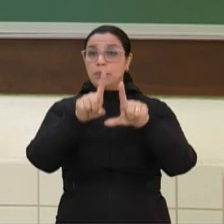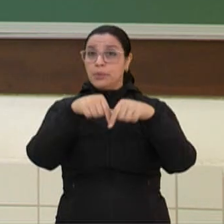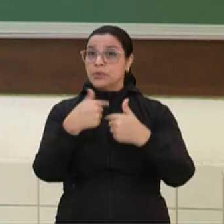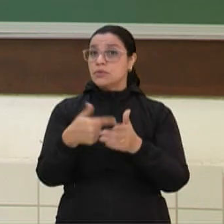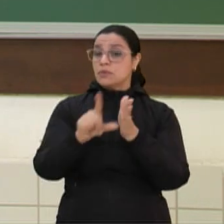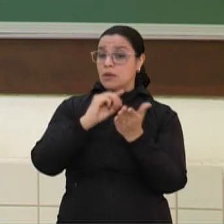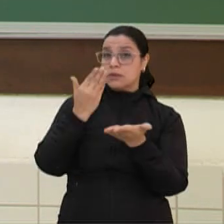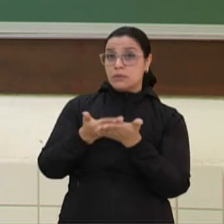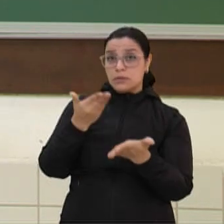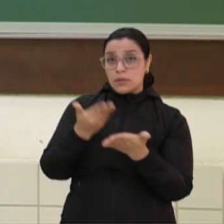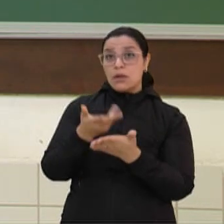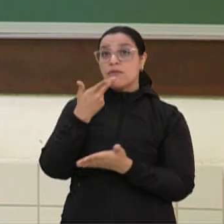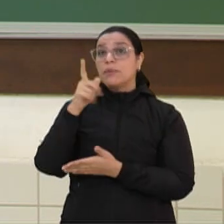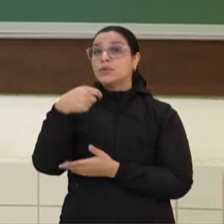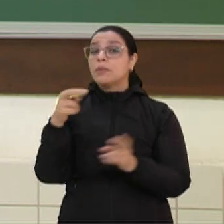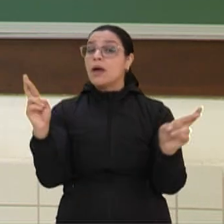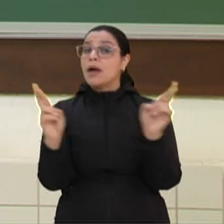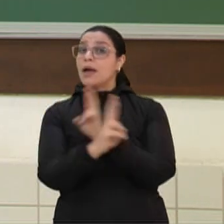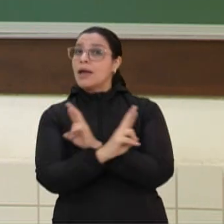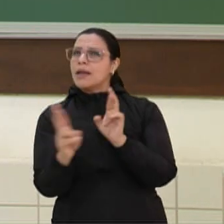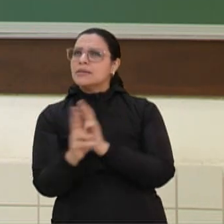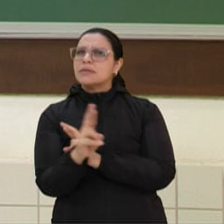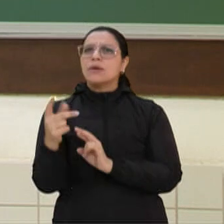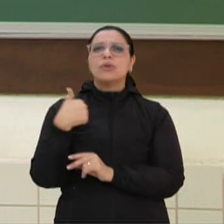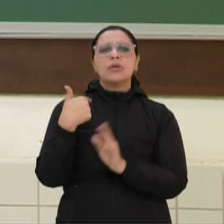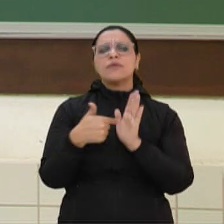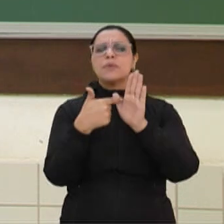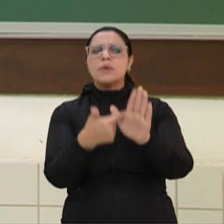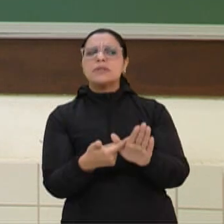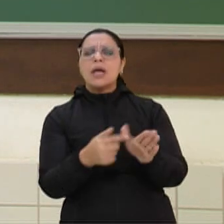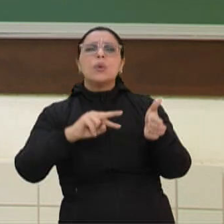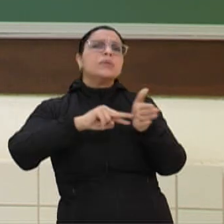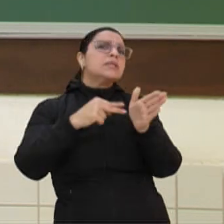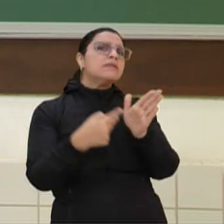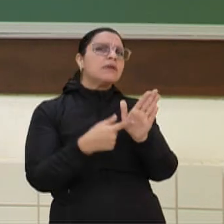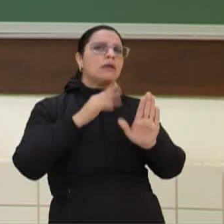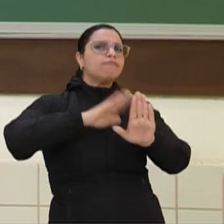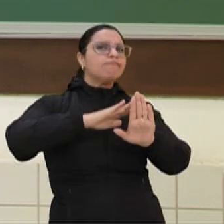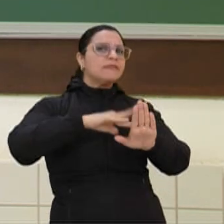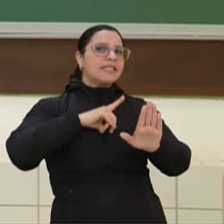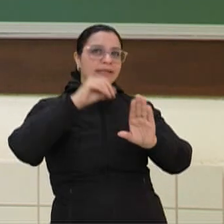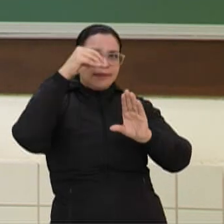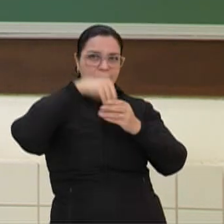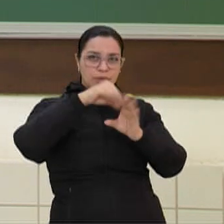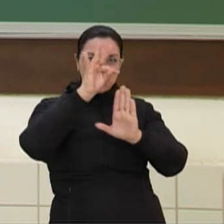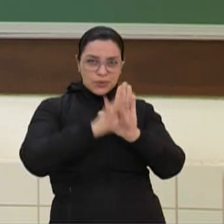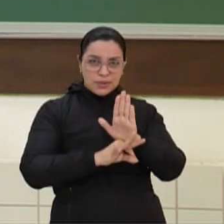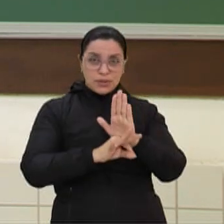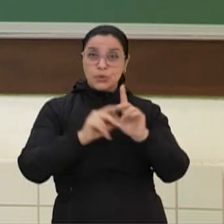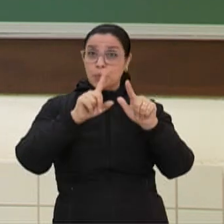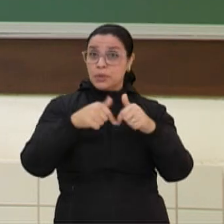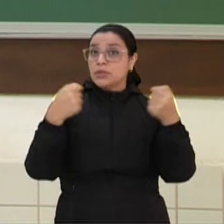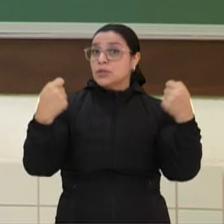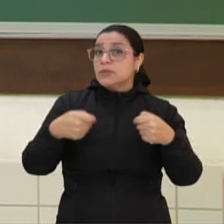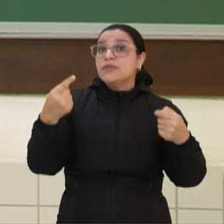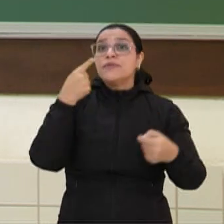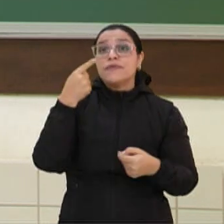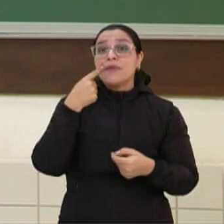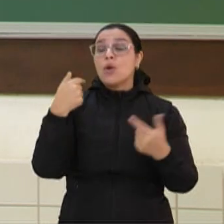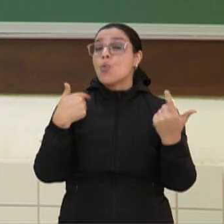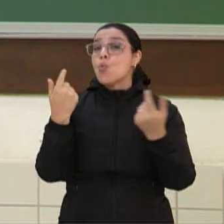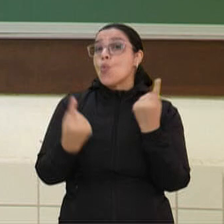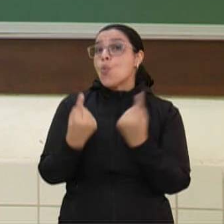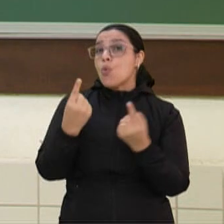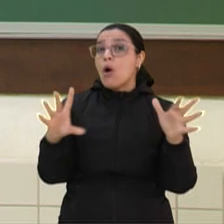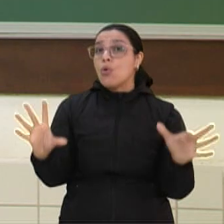anterior o tipo de relação, a ideia que transmite, enfim, seria isso. Eu nunca posso